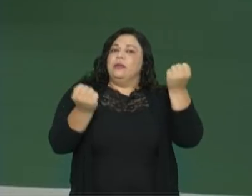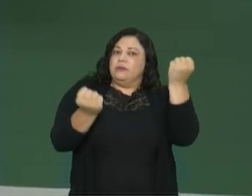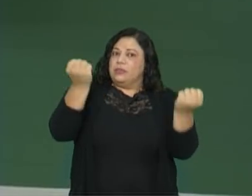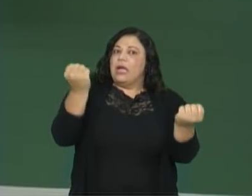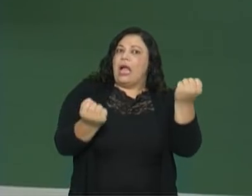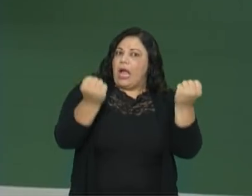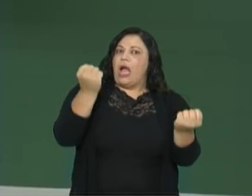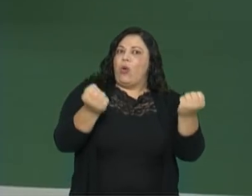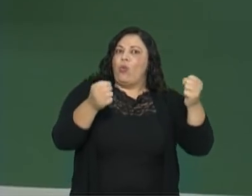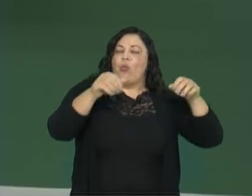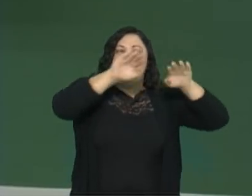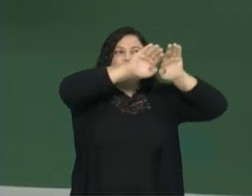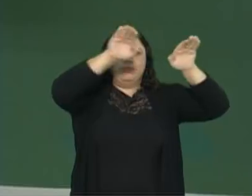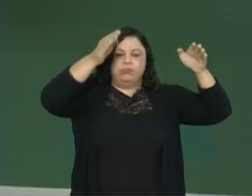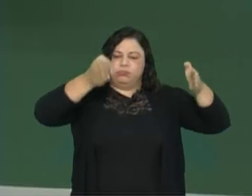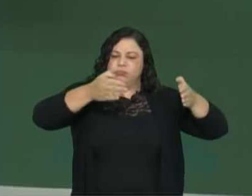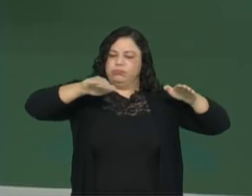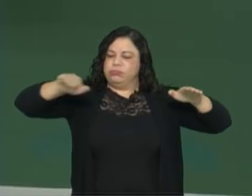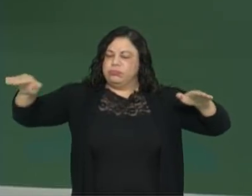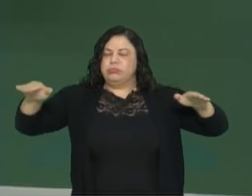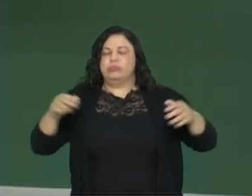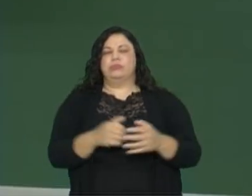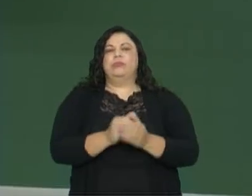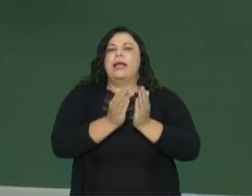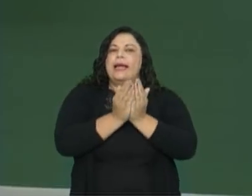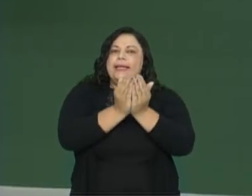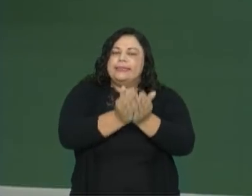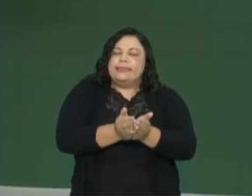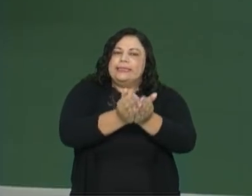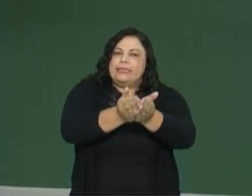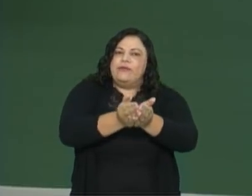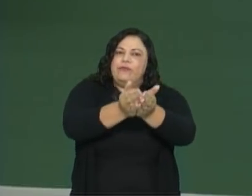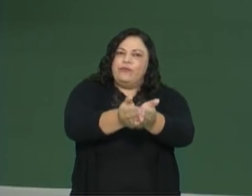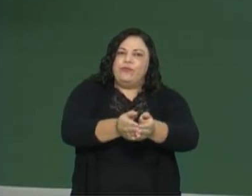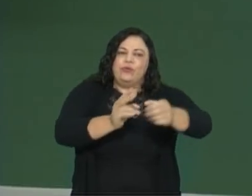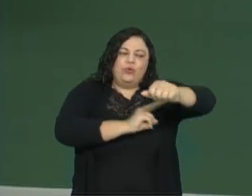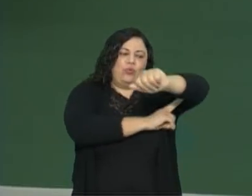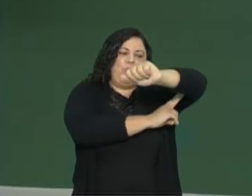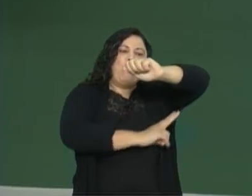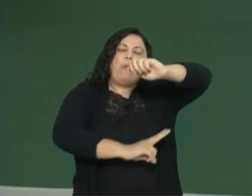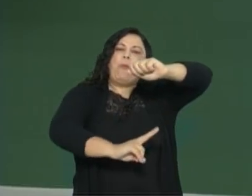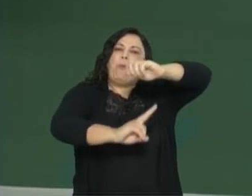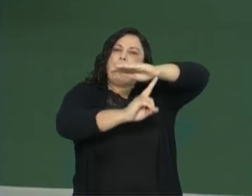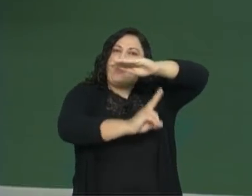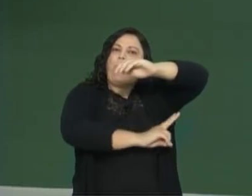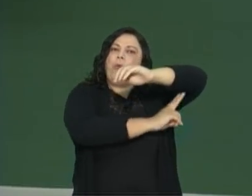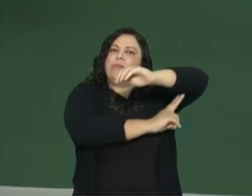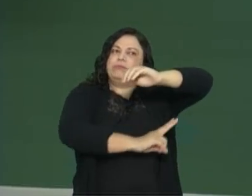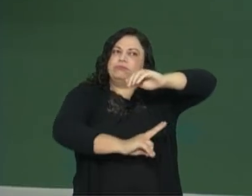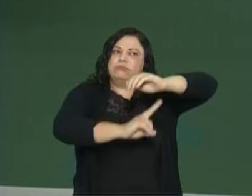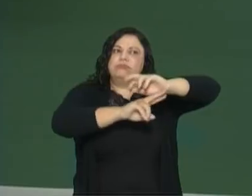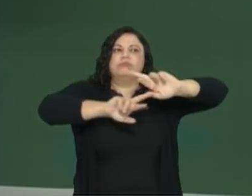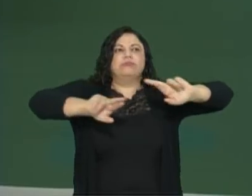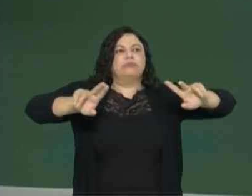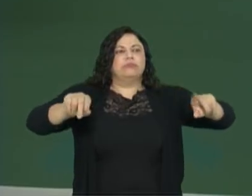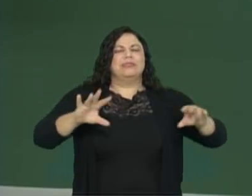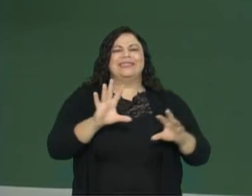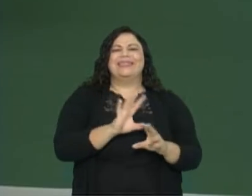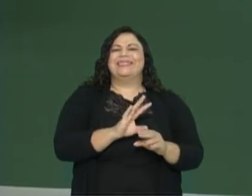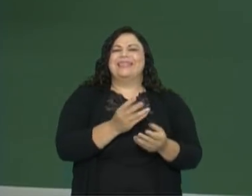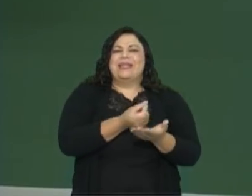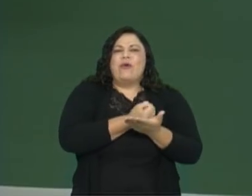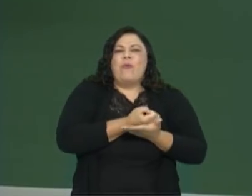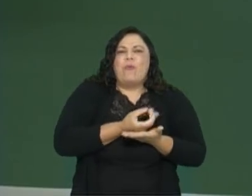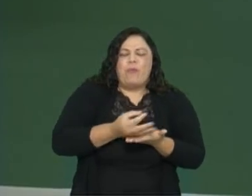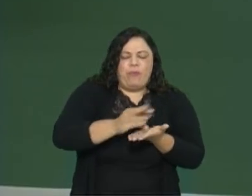a carcaça do carro, navios, pontes e viadutos. Né? Os óxidos de nióbio é um pó branco